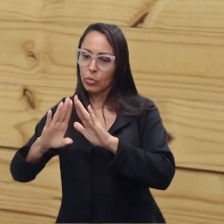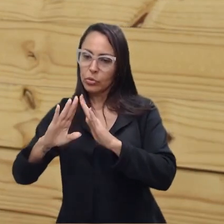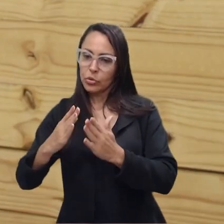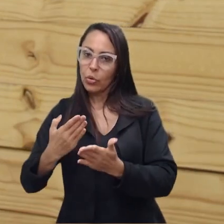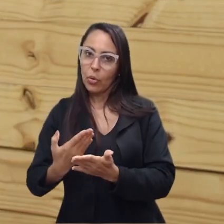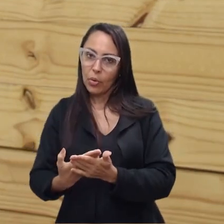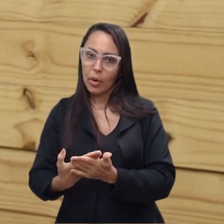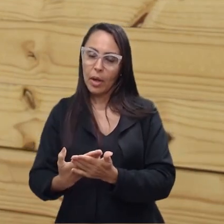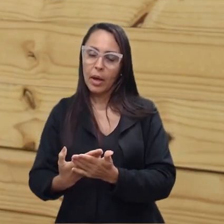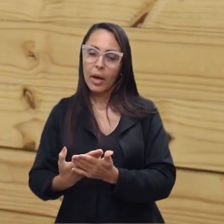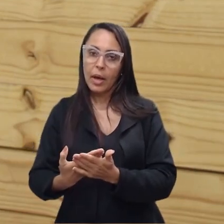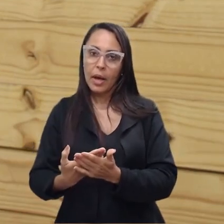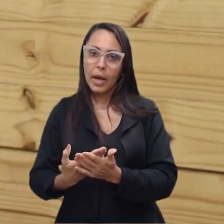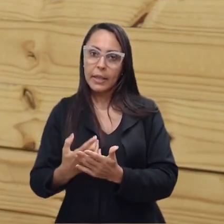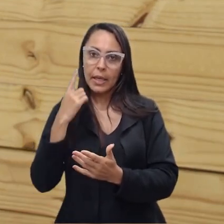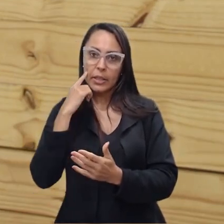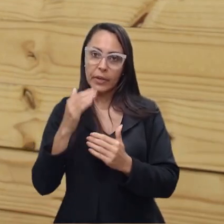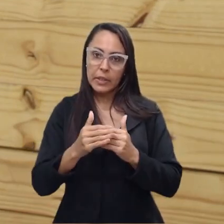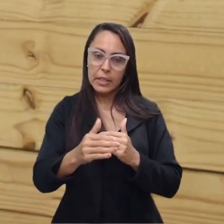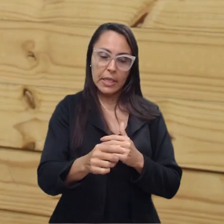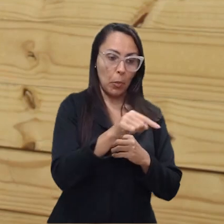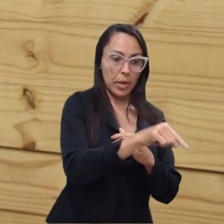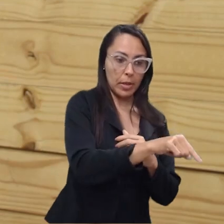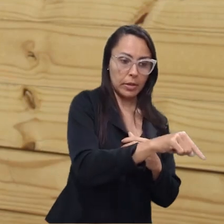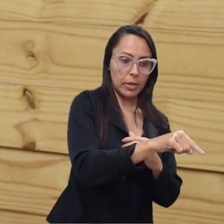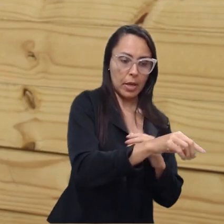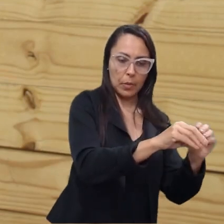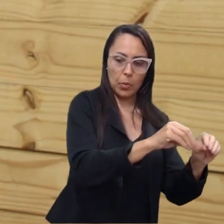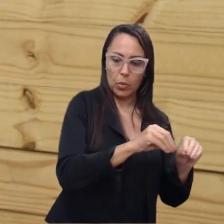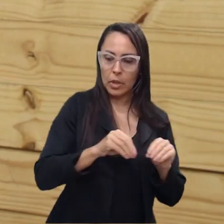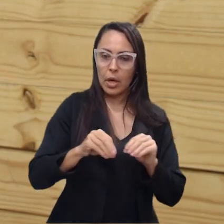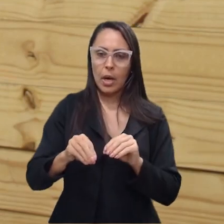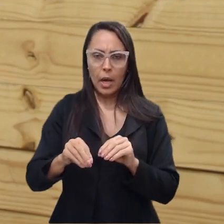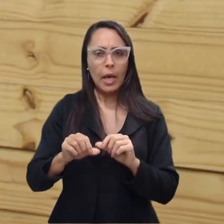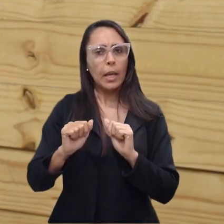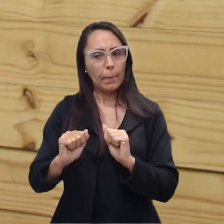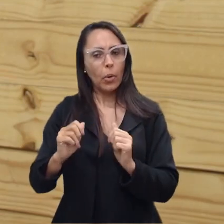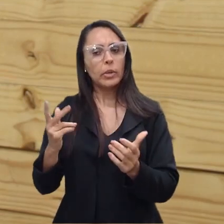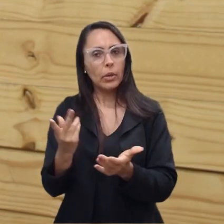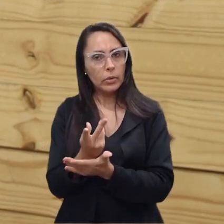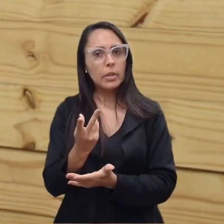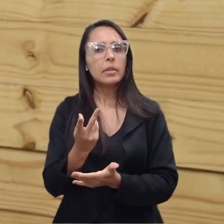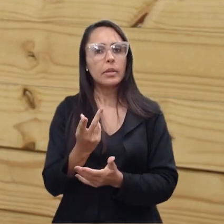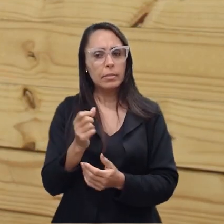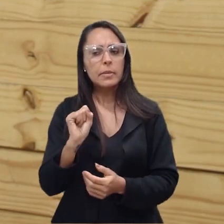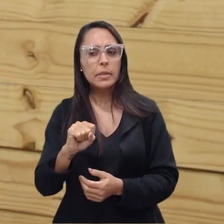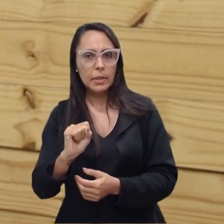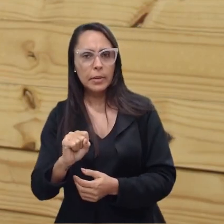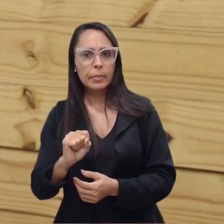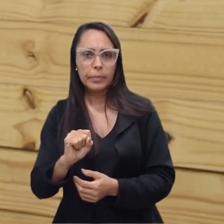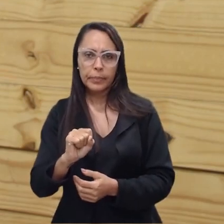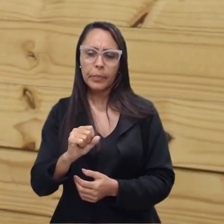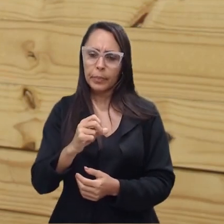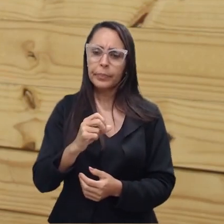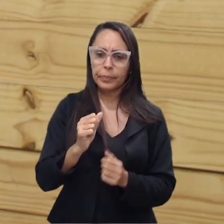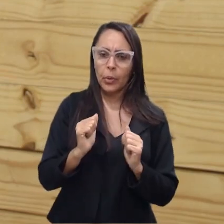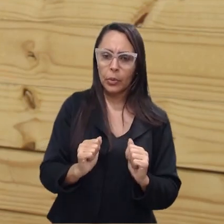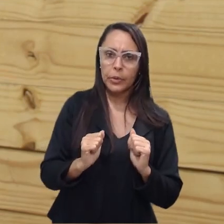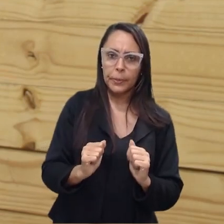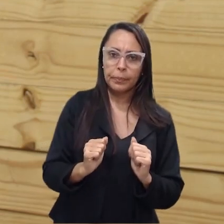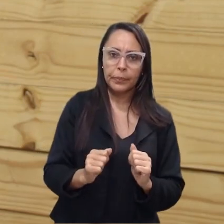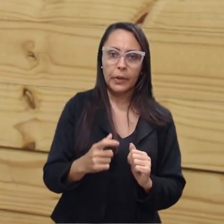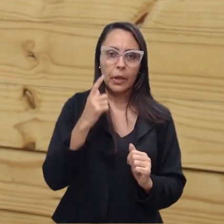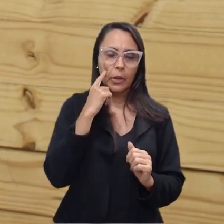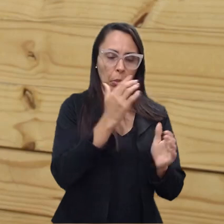onde ele estava inicialmente lotado, ela pode acontecer, pode. O